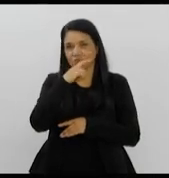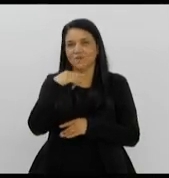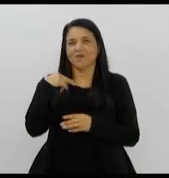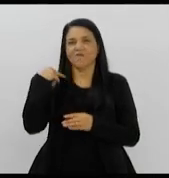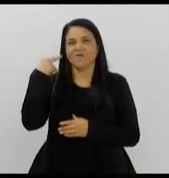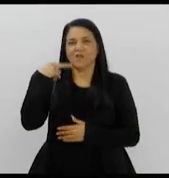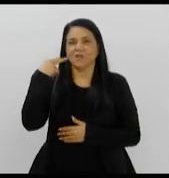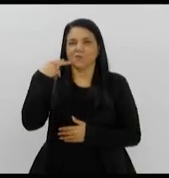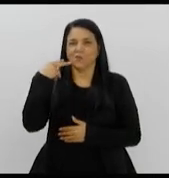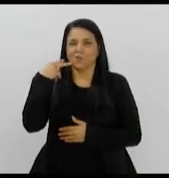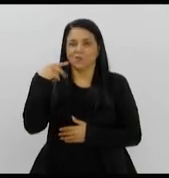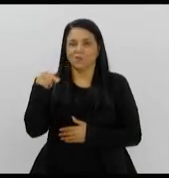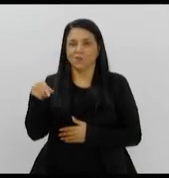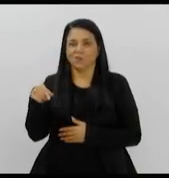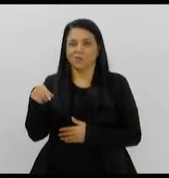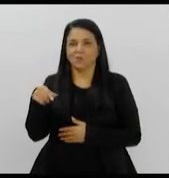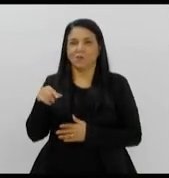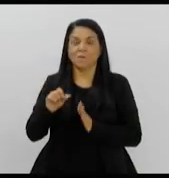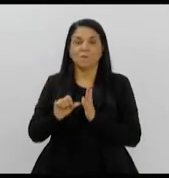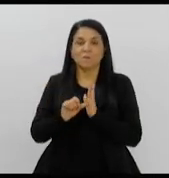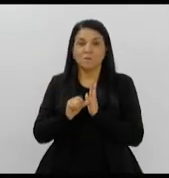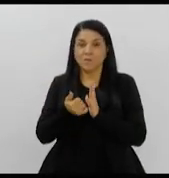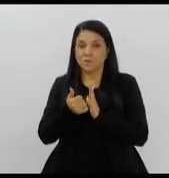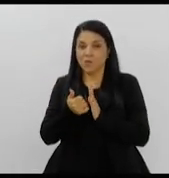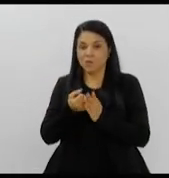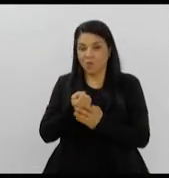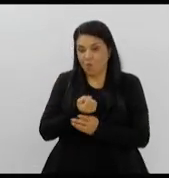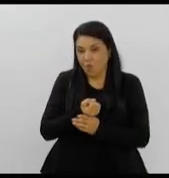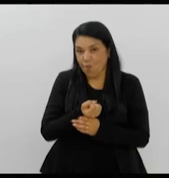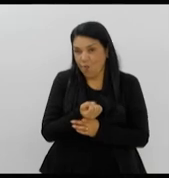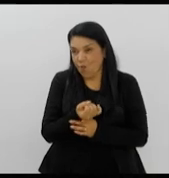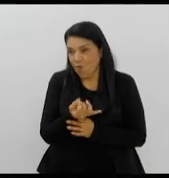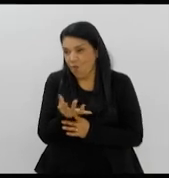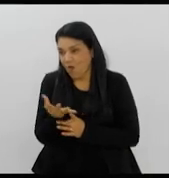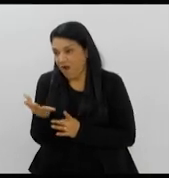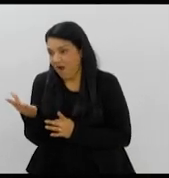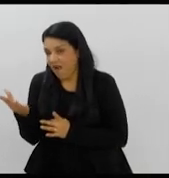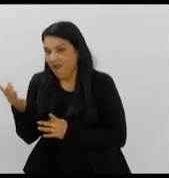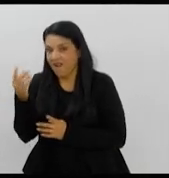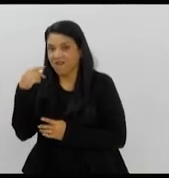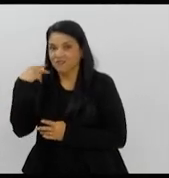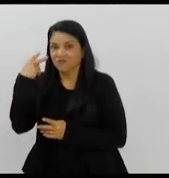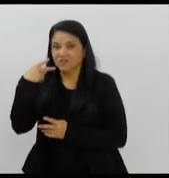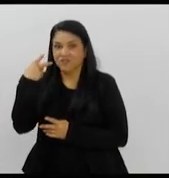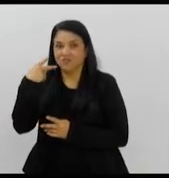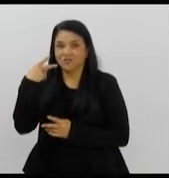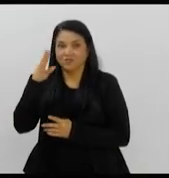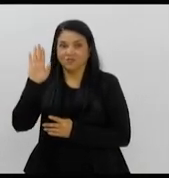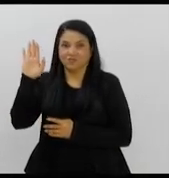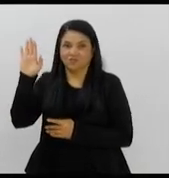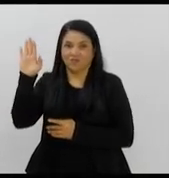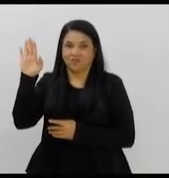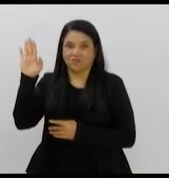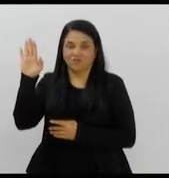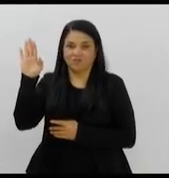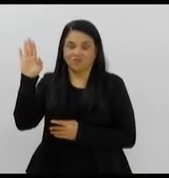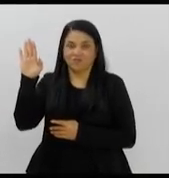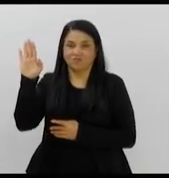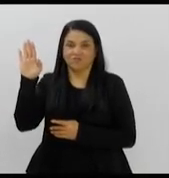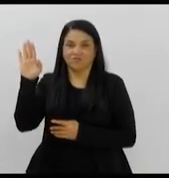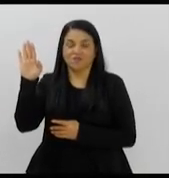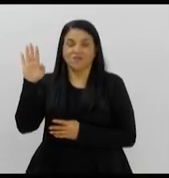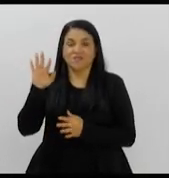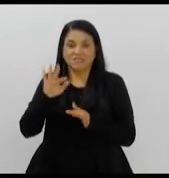vereador. Primeiro, pela quantidade de candidatos. Mesmo com as simplificações, se